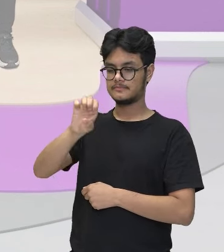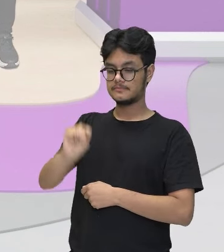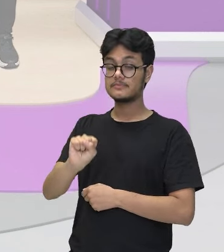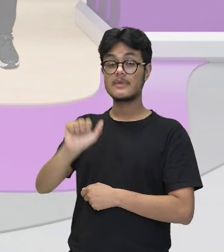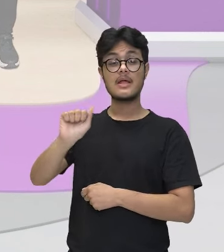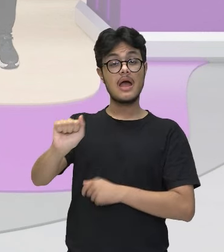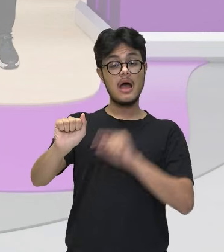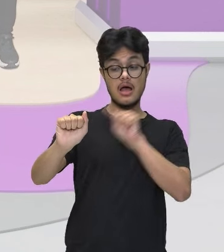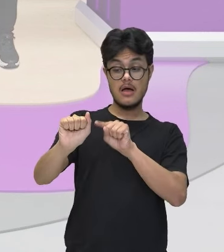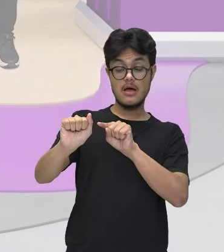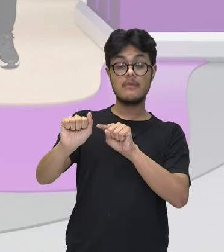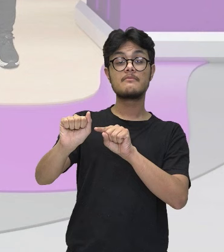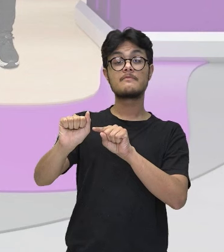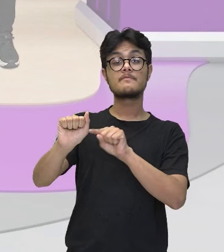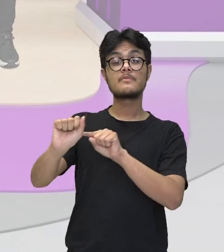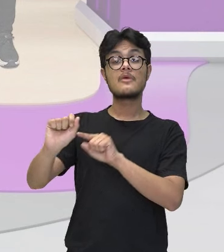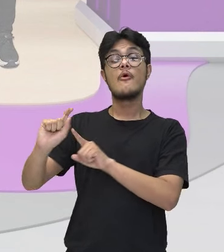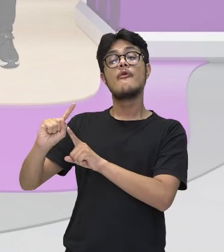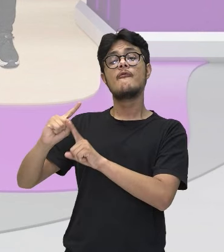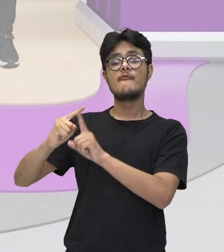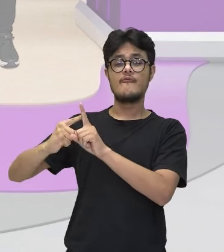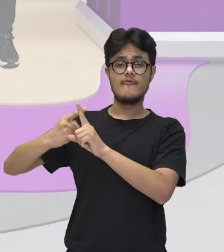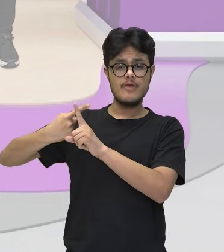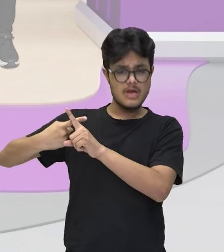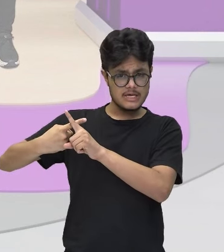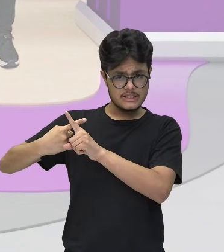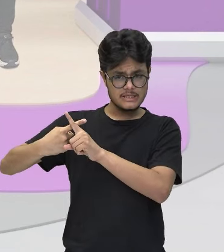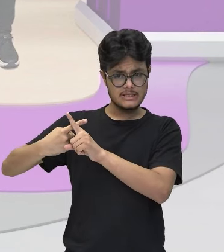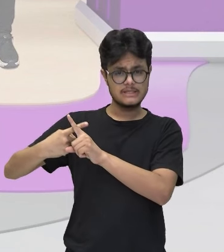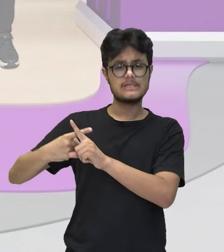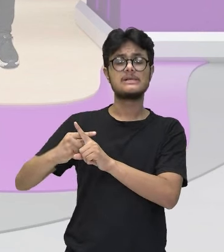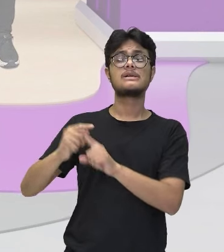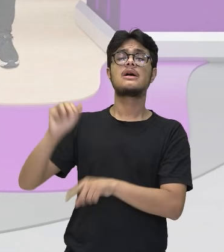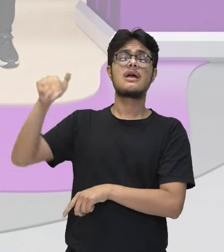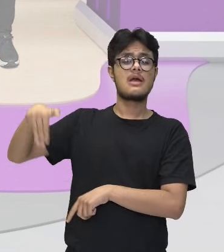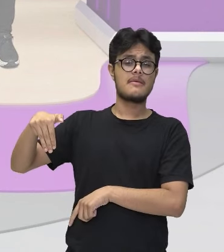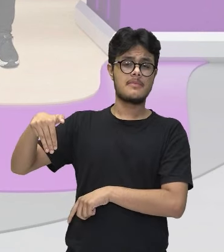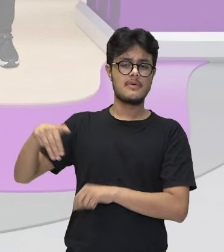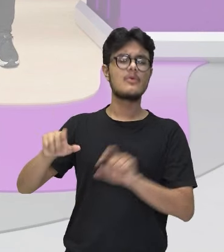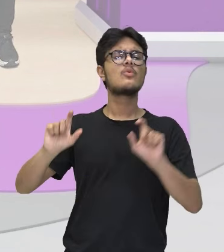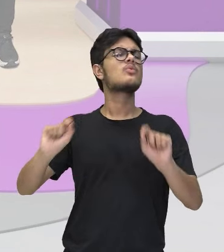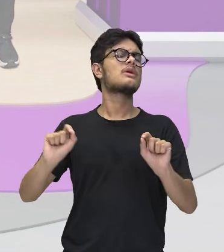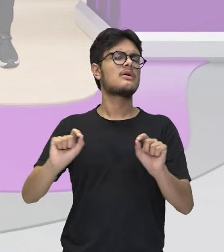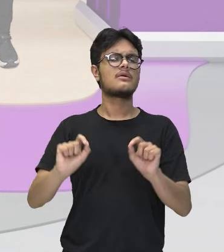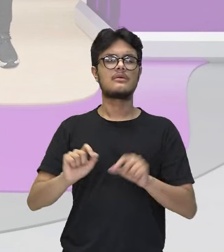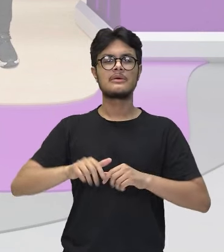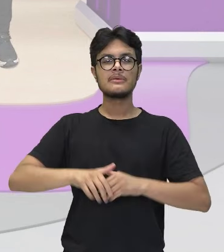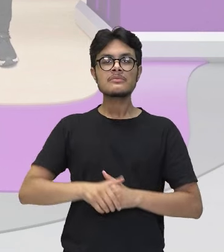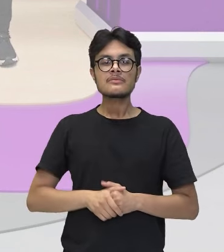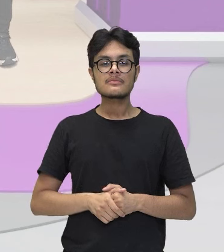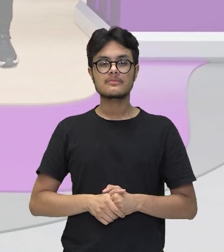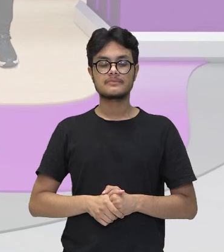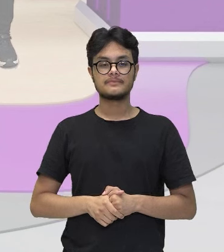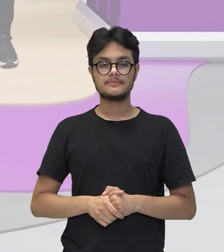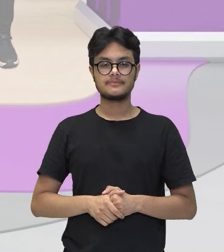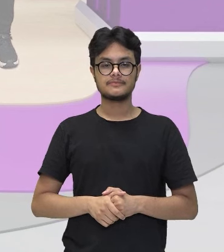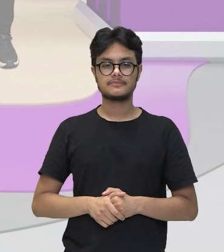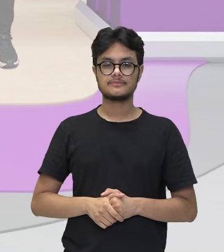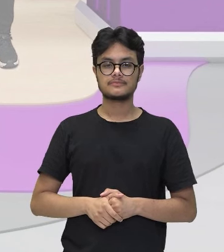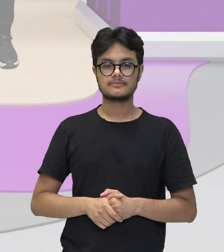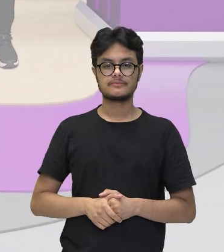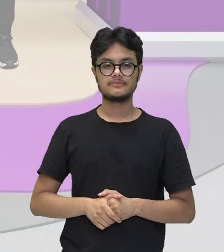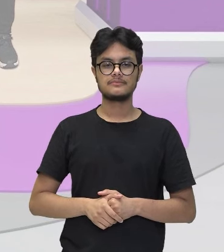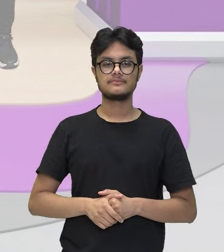a medida da projeção desse cateto na hipotenusa. Mas o que seria uma projeção? Vocês estão vendo nesse triângulo